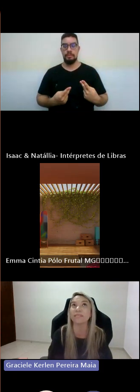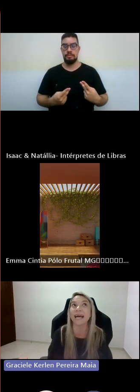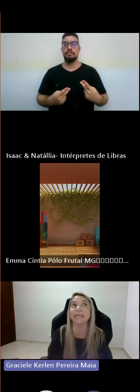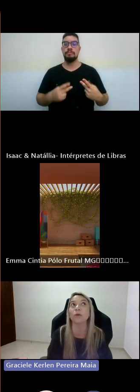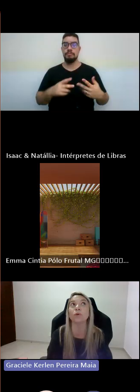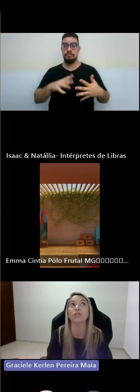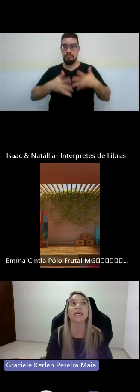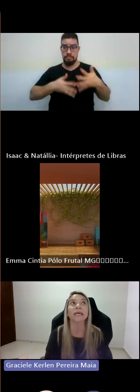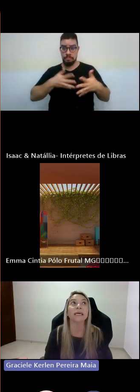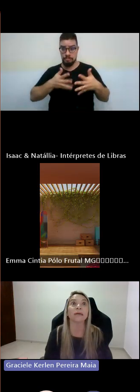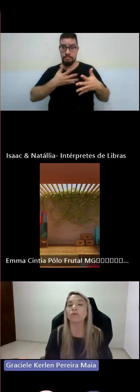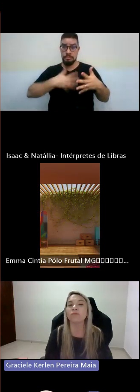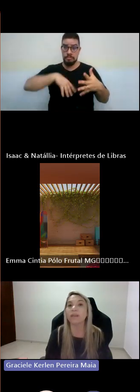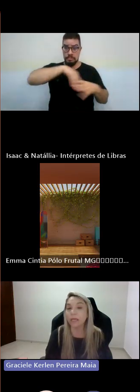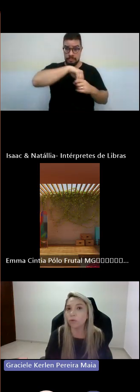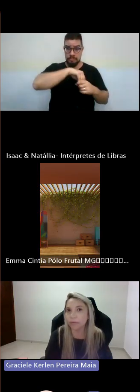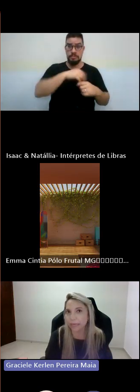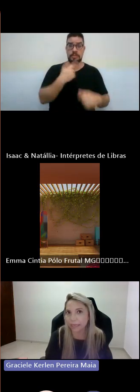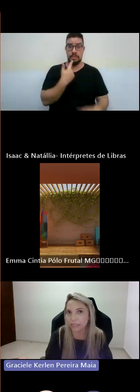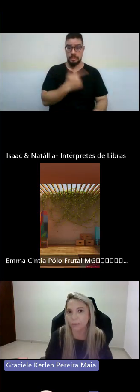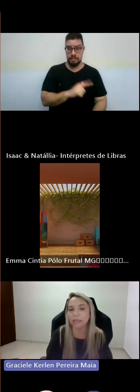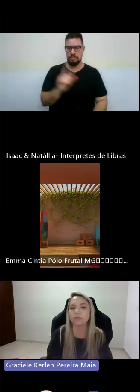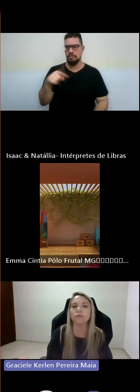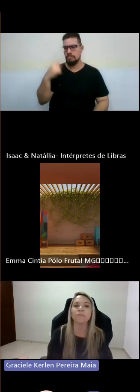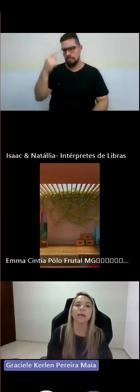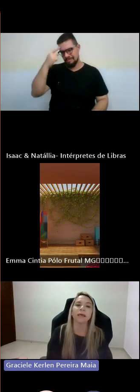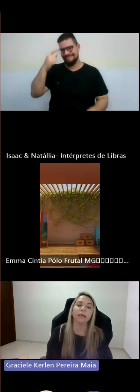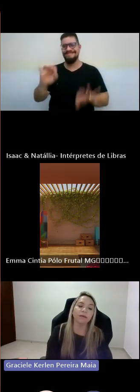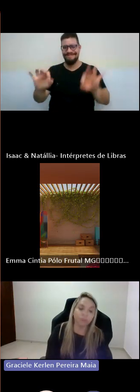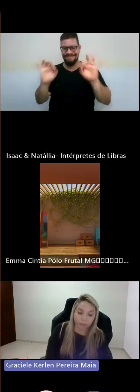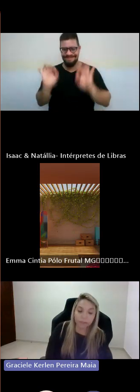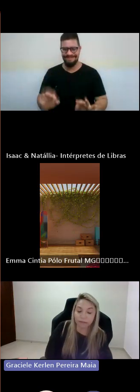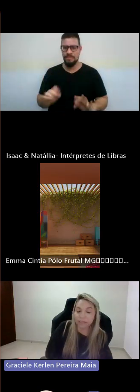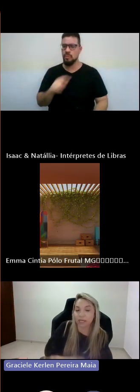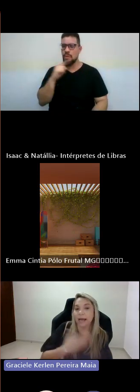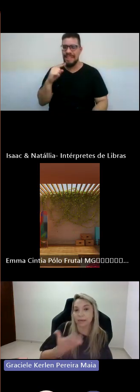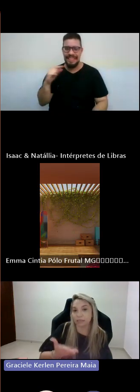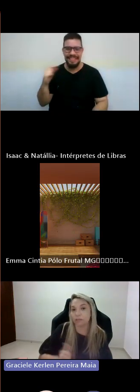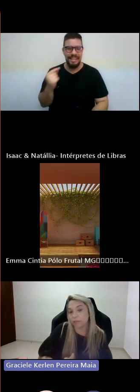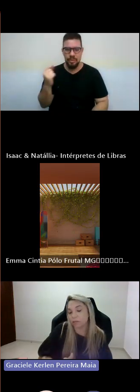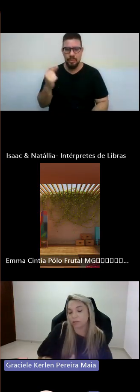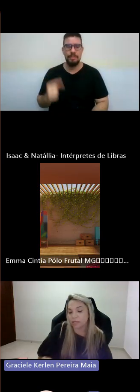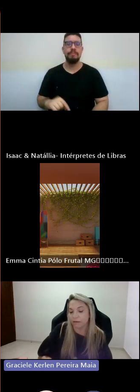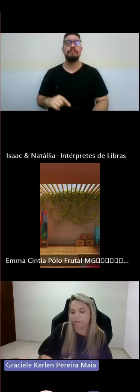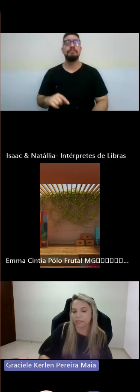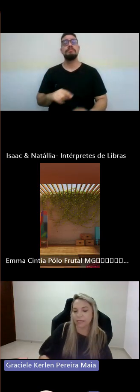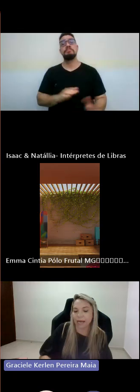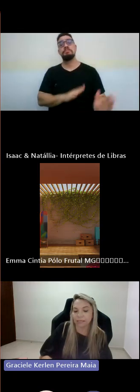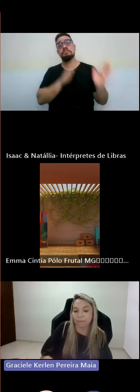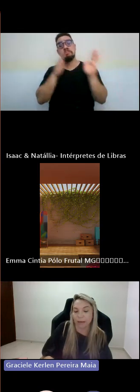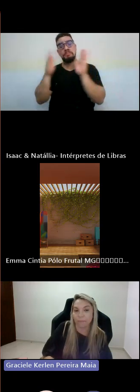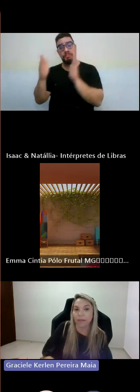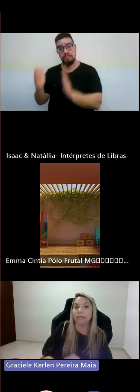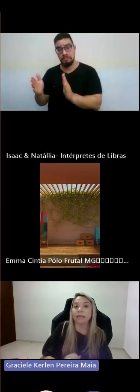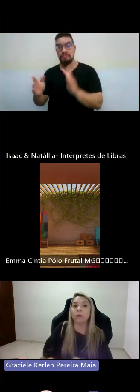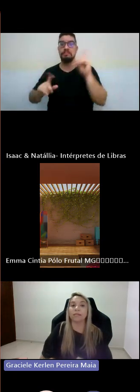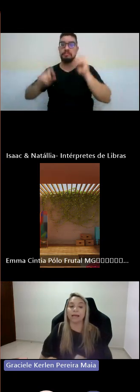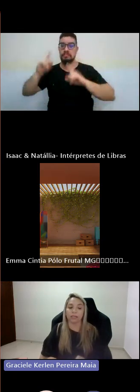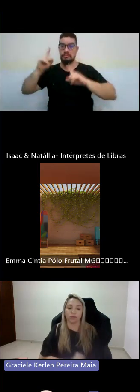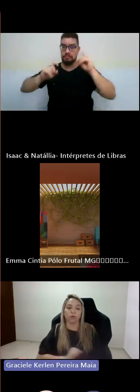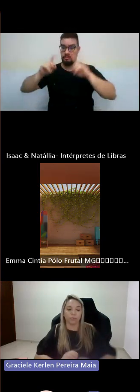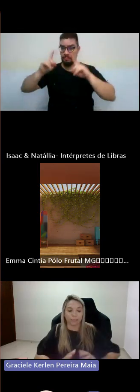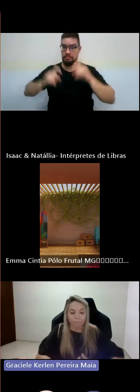nós não vamos sair hoje com dúvida nenhuma em relação a isso. E vamos chegar nas expressões faciais também.